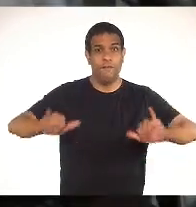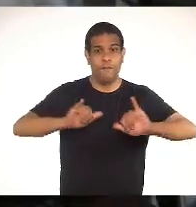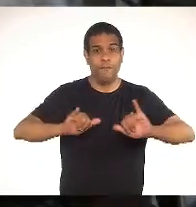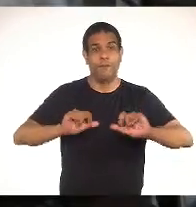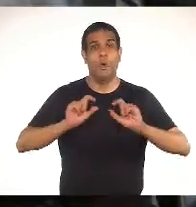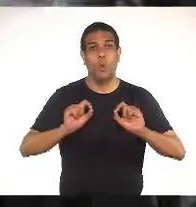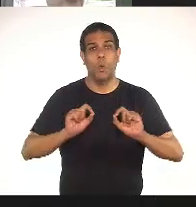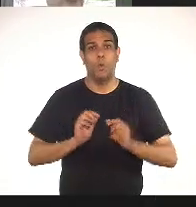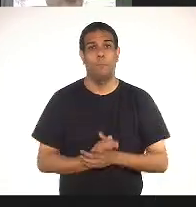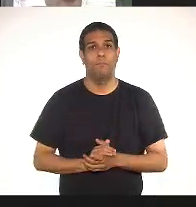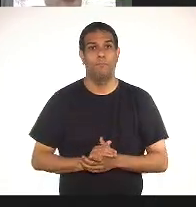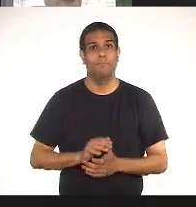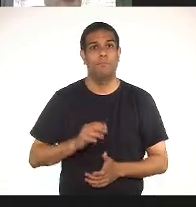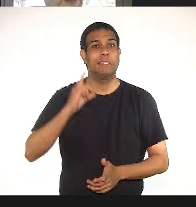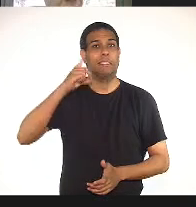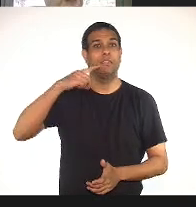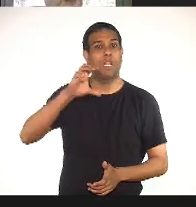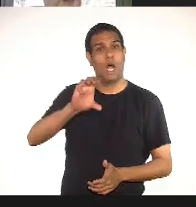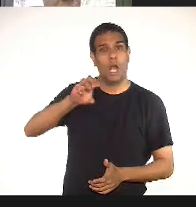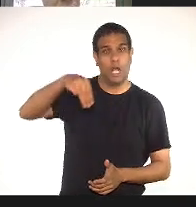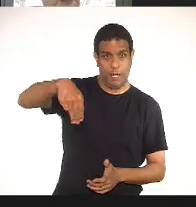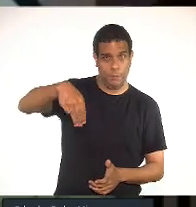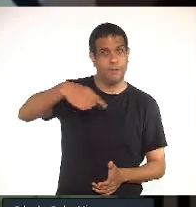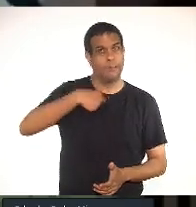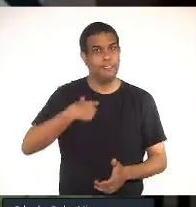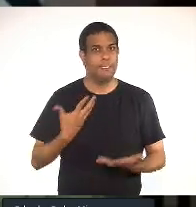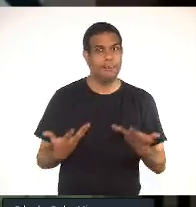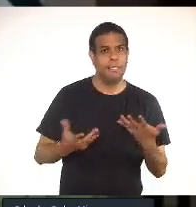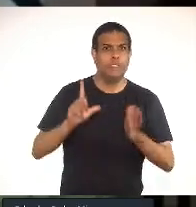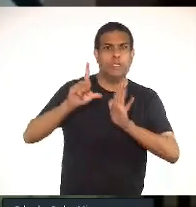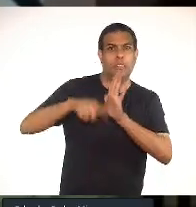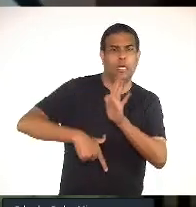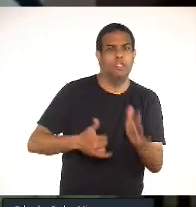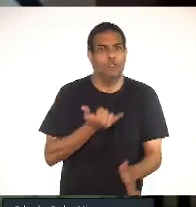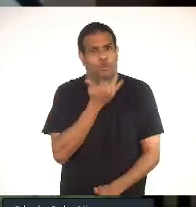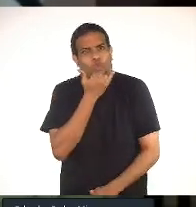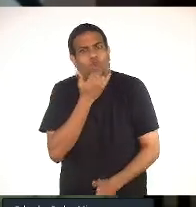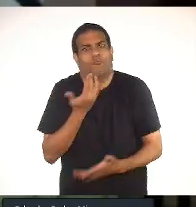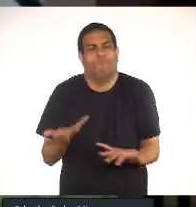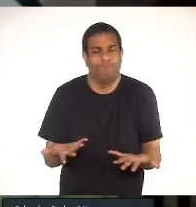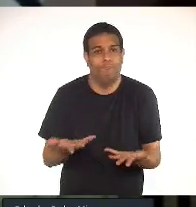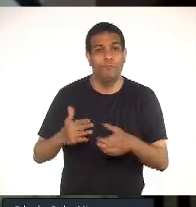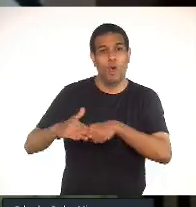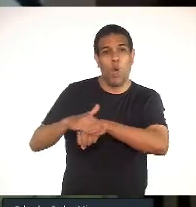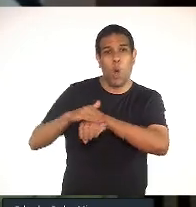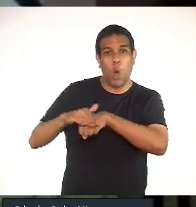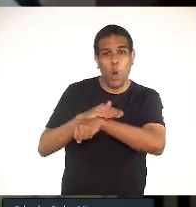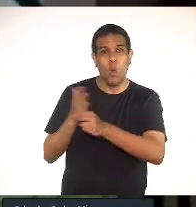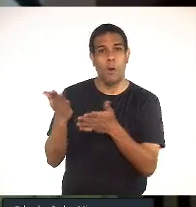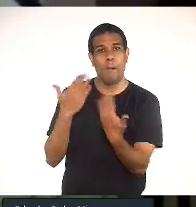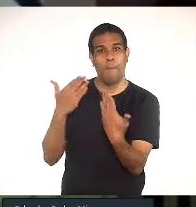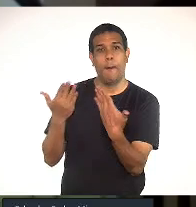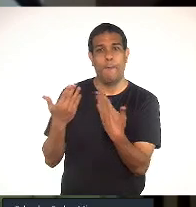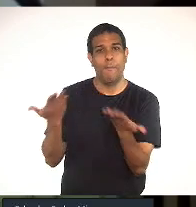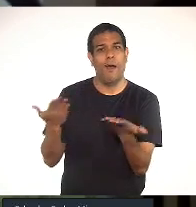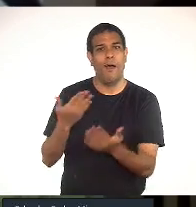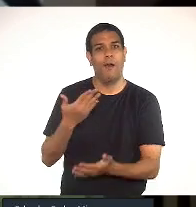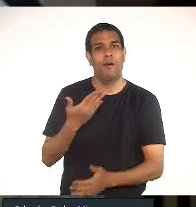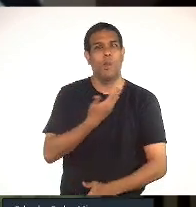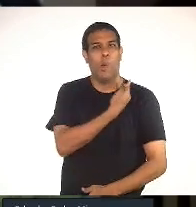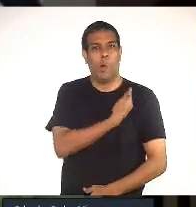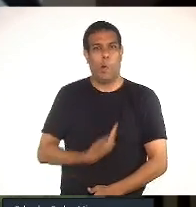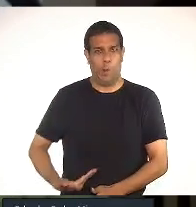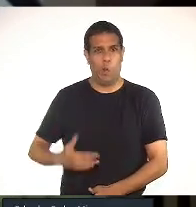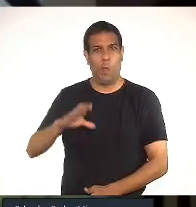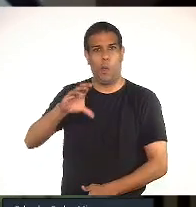deputado Carlos Mink. Presidente, eu realmente me atrasei uns minutos. Eu estava conversando com o governador Cláudio Castro, o assunto